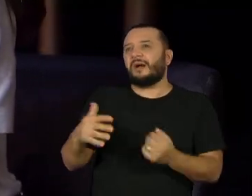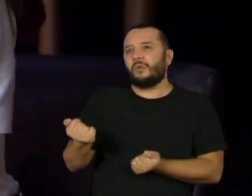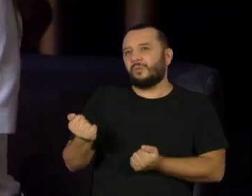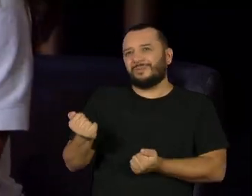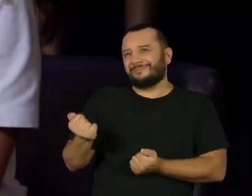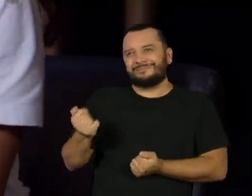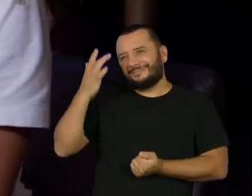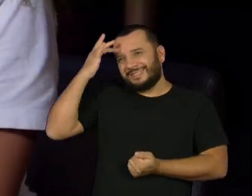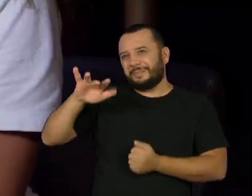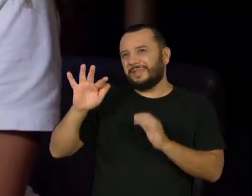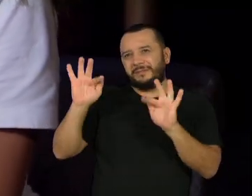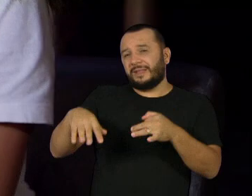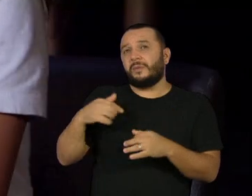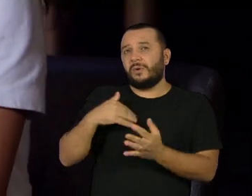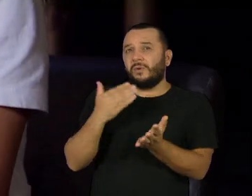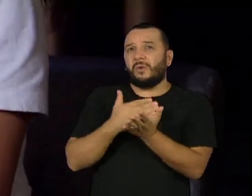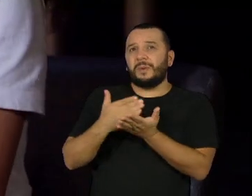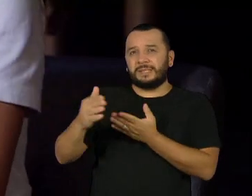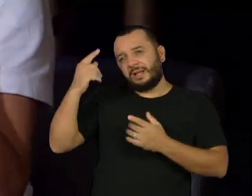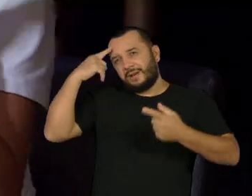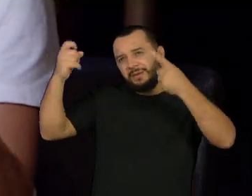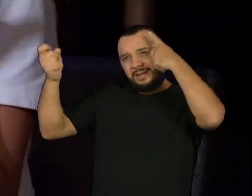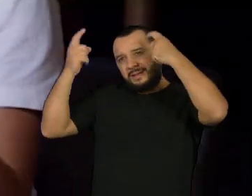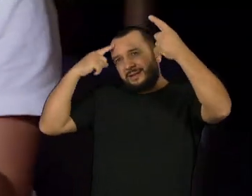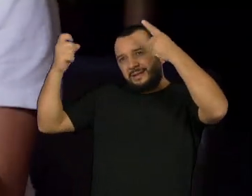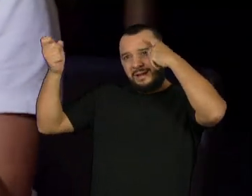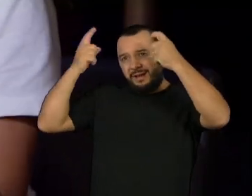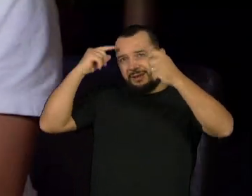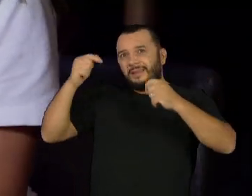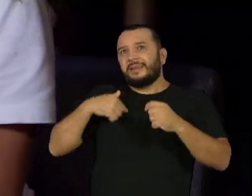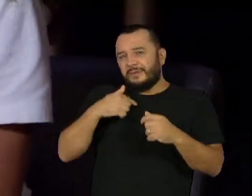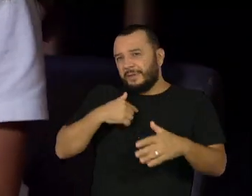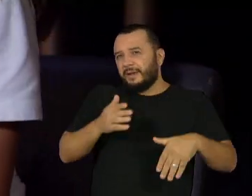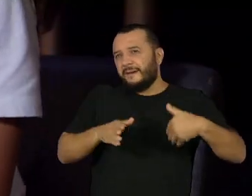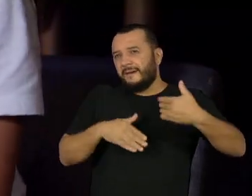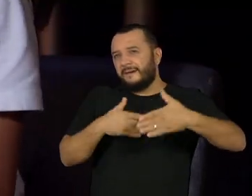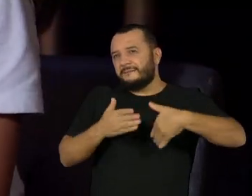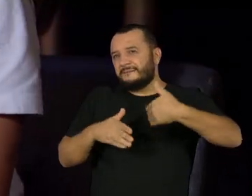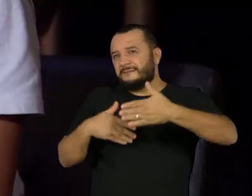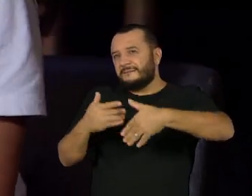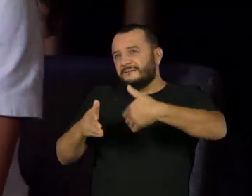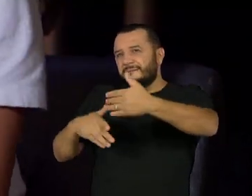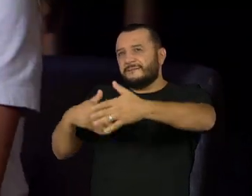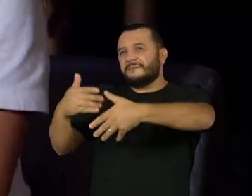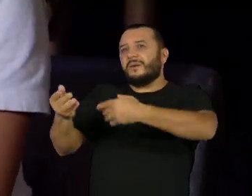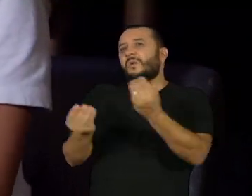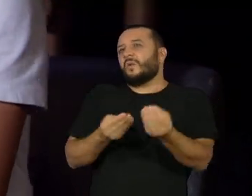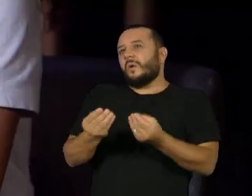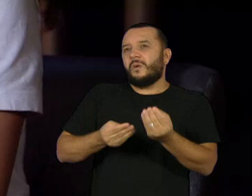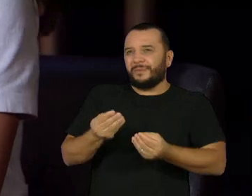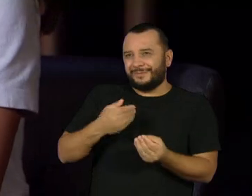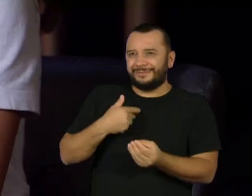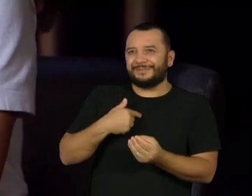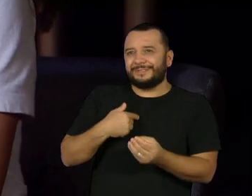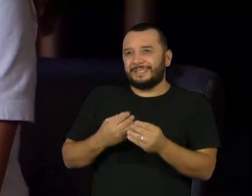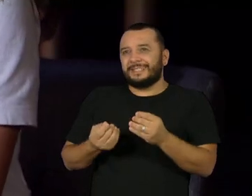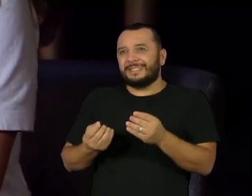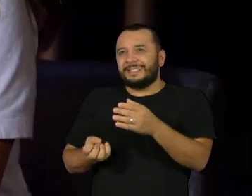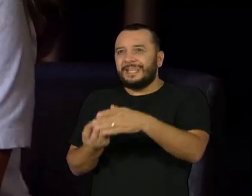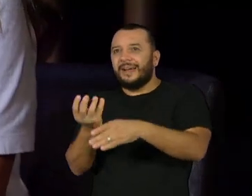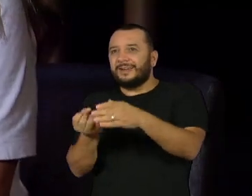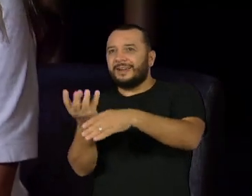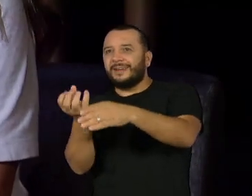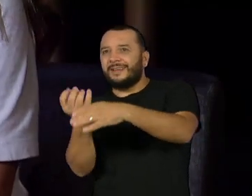Eu começava com algumas ideias e eu ia descobrindo assim onde eles me levavam, né, a caminhos, quais eram as respostas que as próprias palavras me